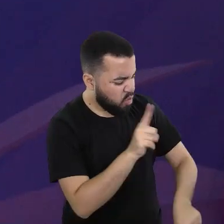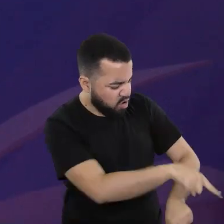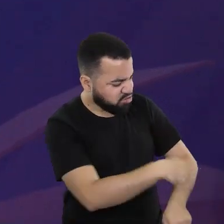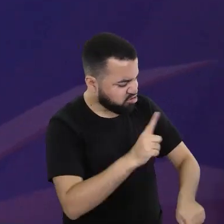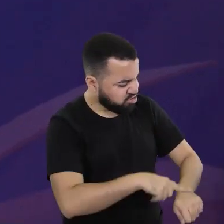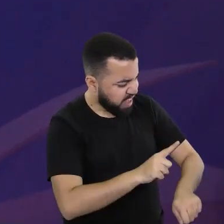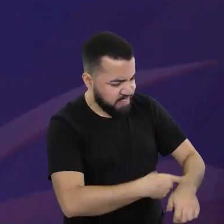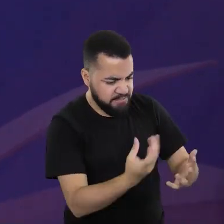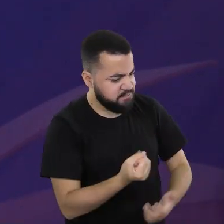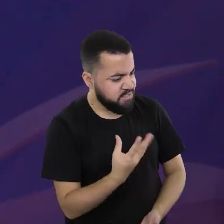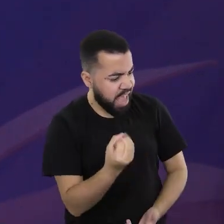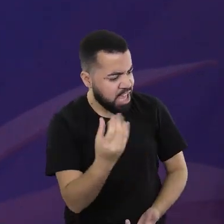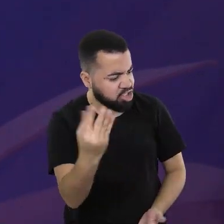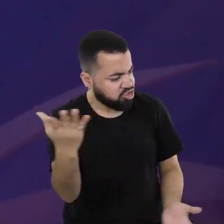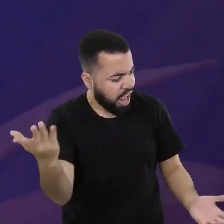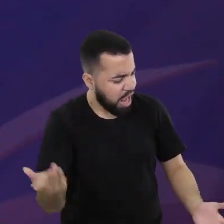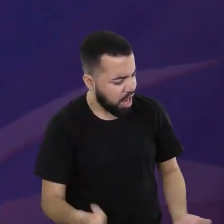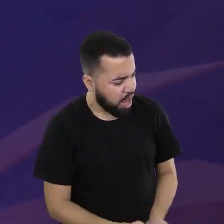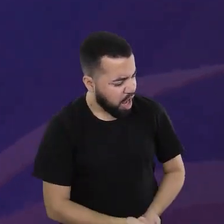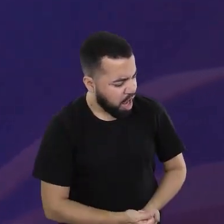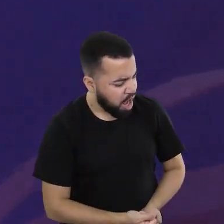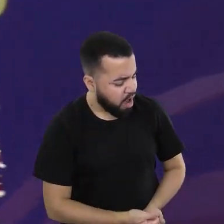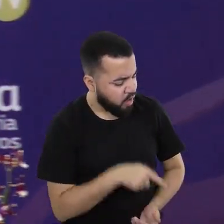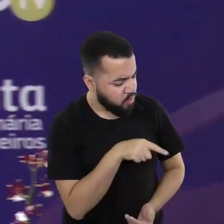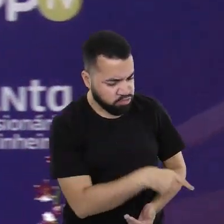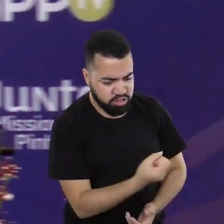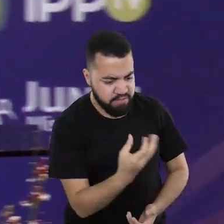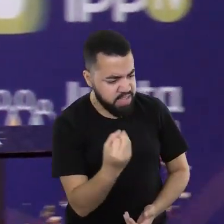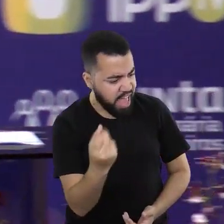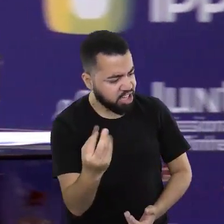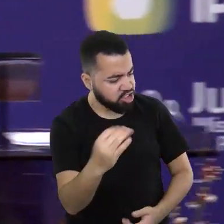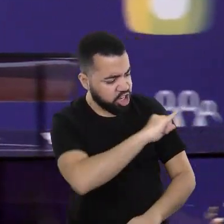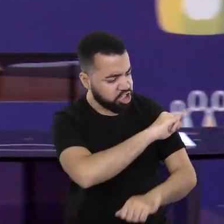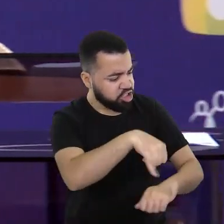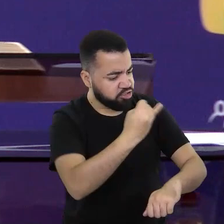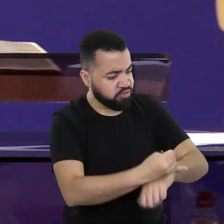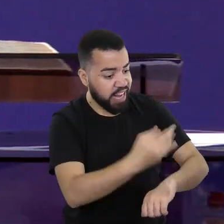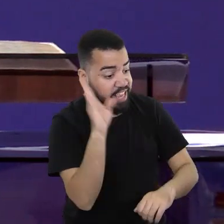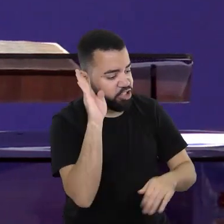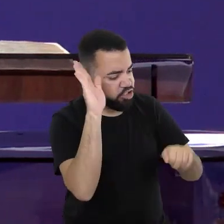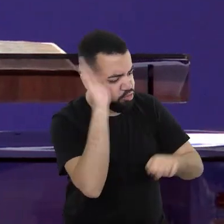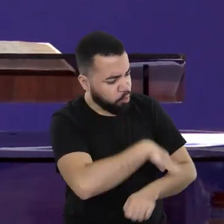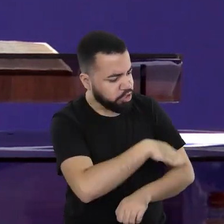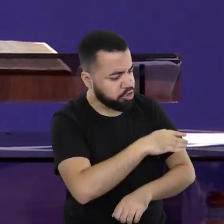Esse homem é imprudente, como é que ele viaja para Jerusalém essa hora da noite?